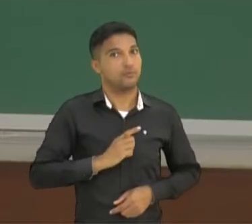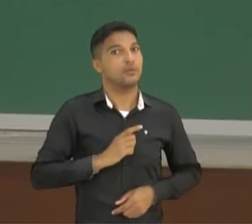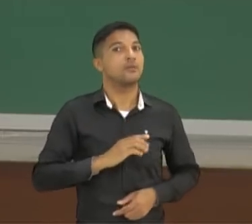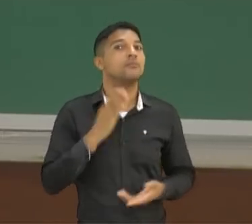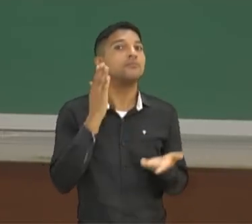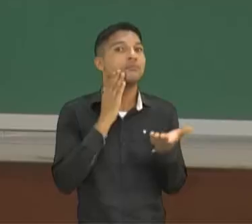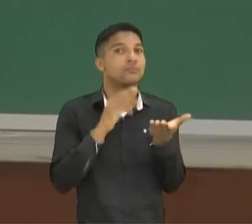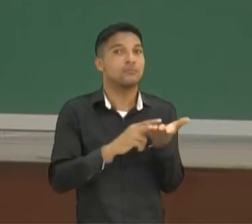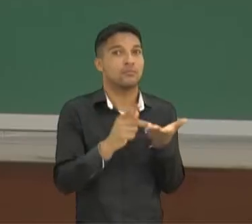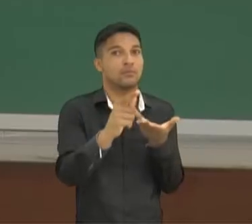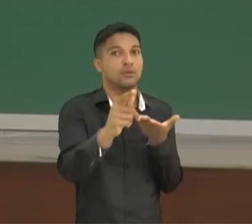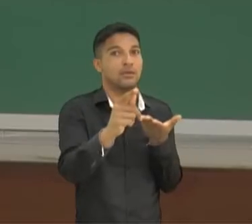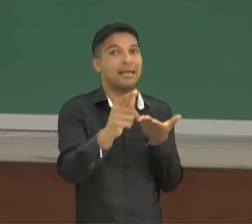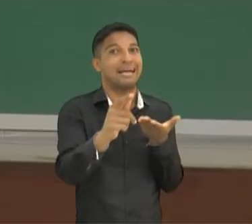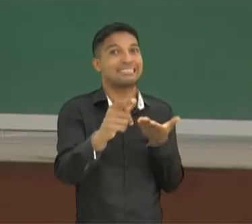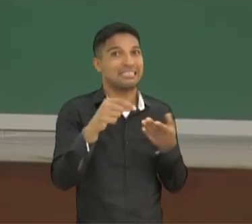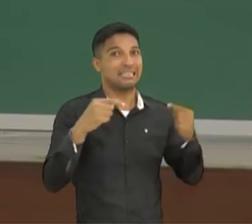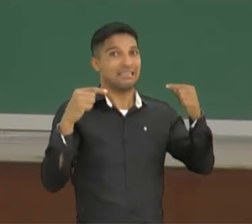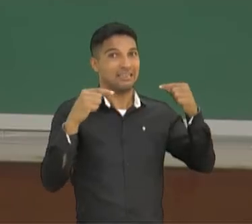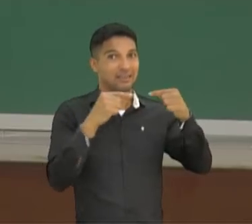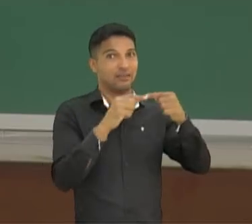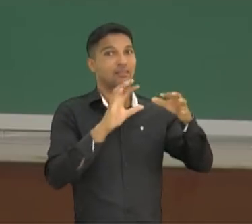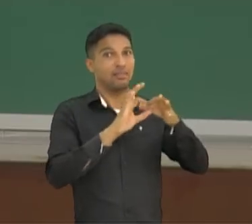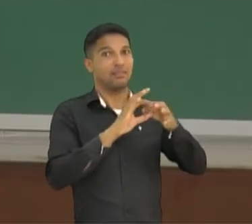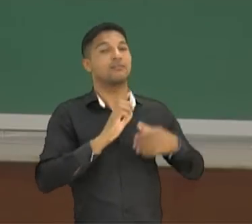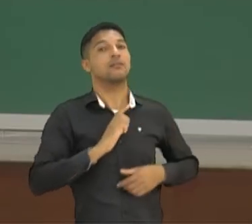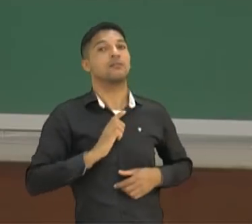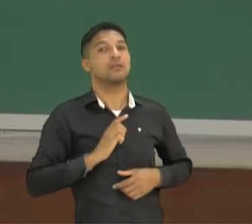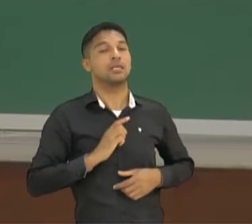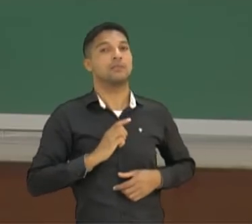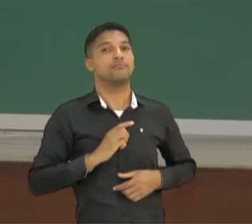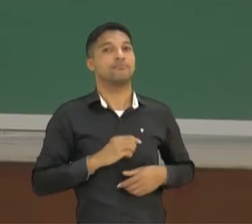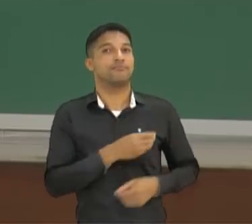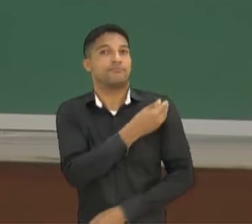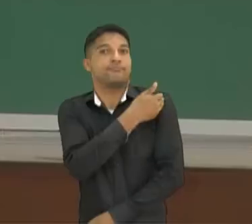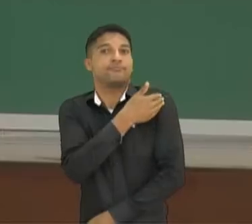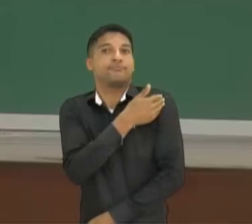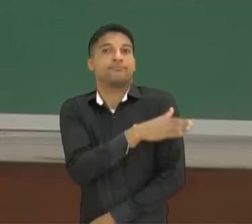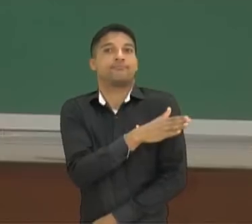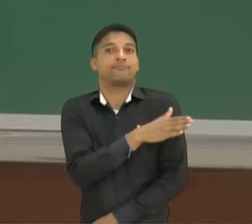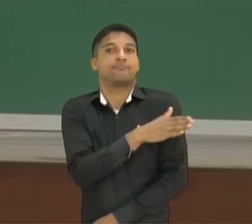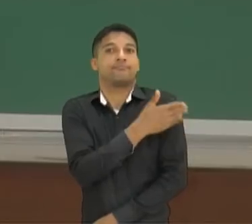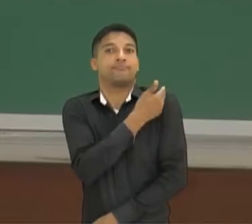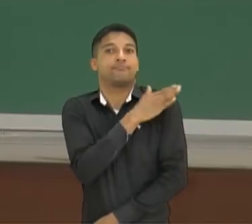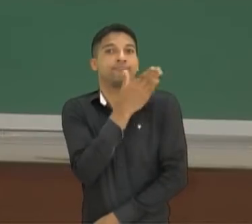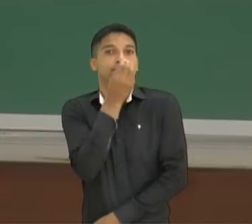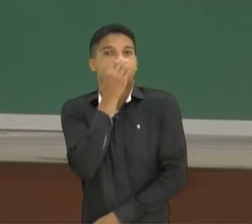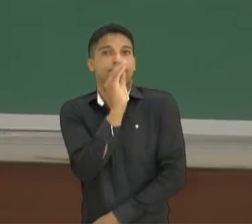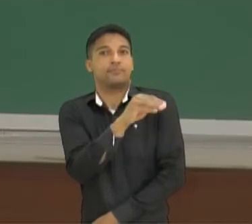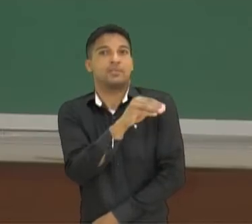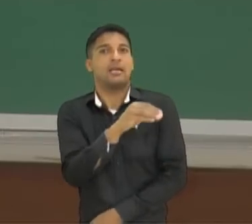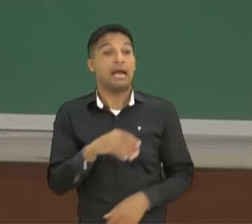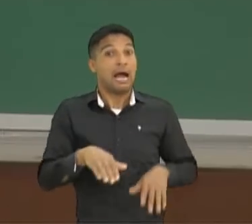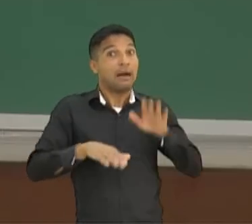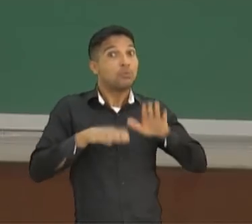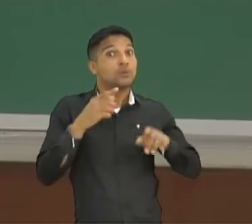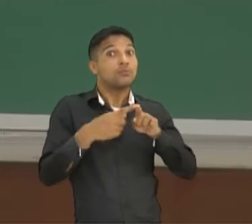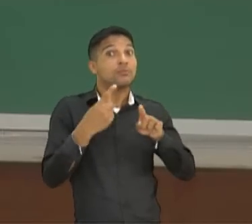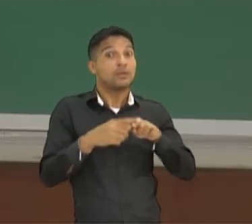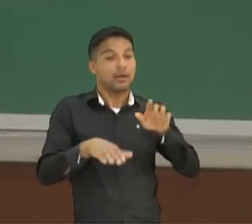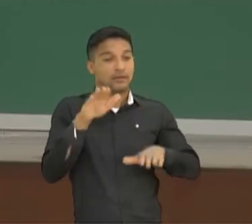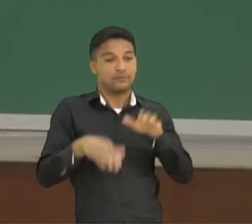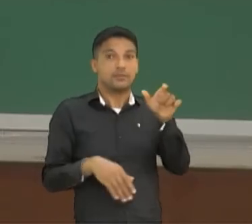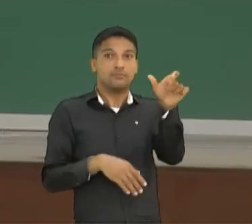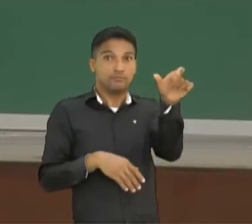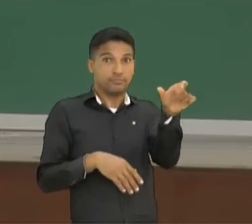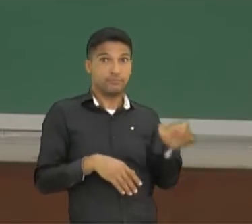numa região violenta, enfim, ela pode ser associada também de alguma forma a comportamentos